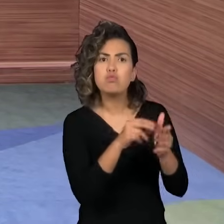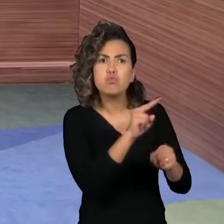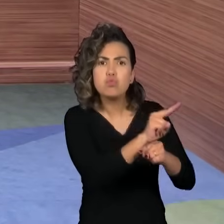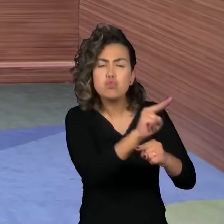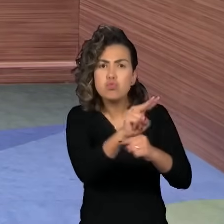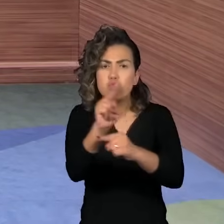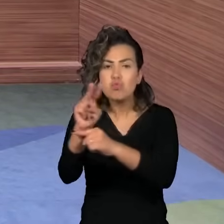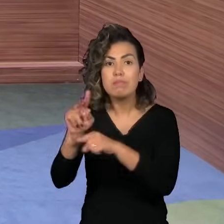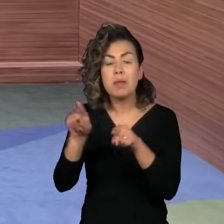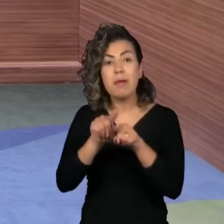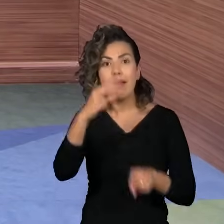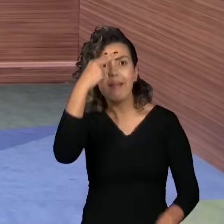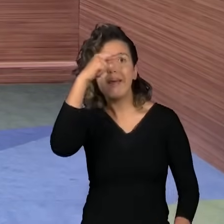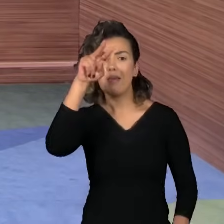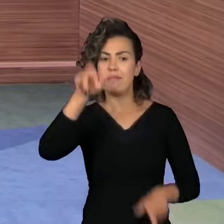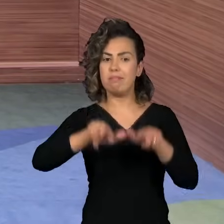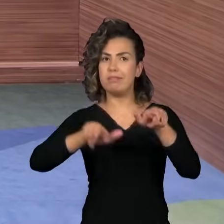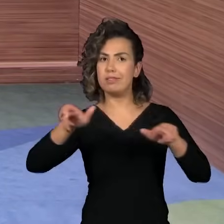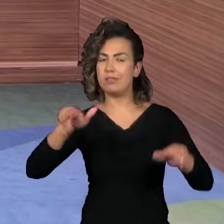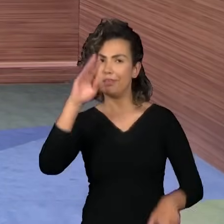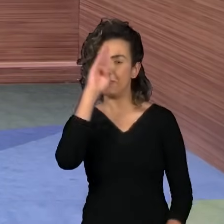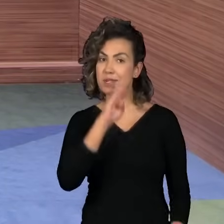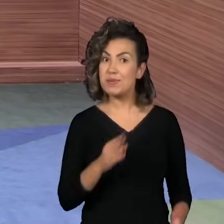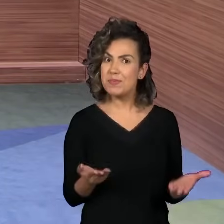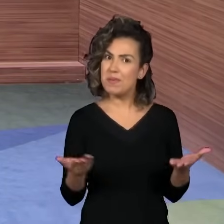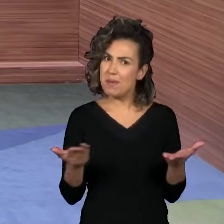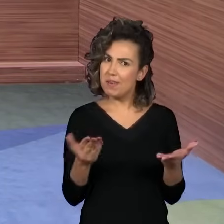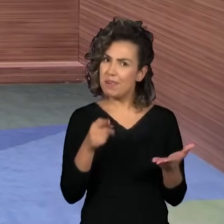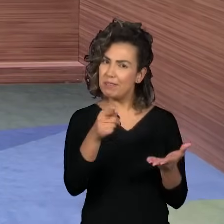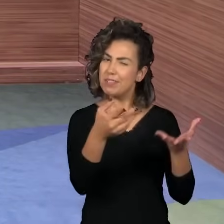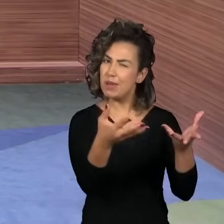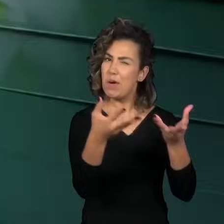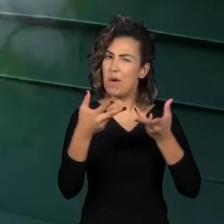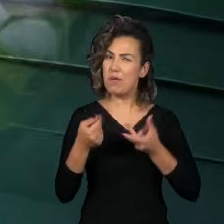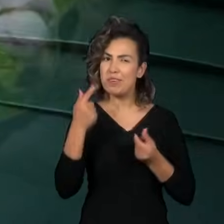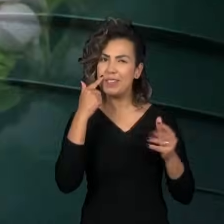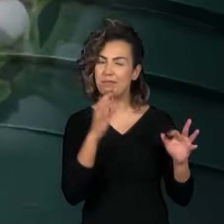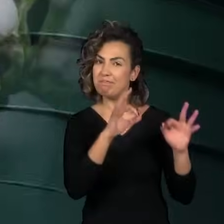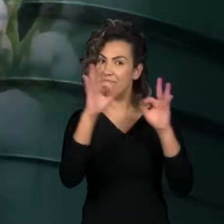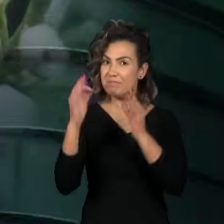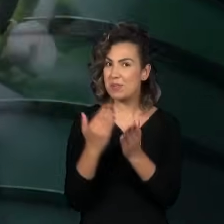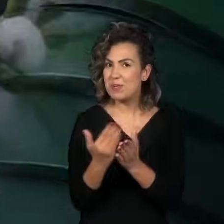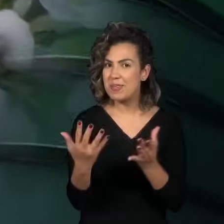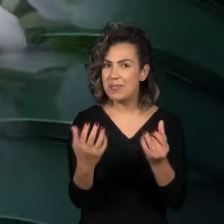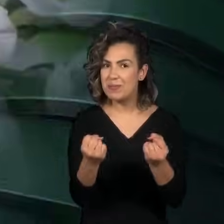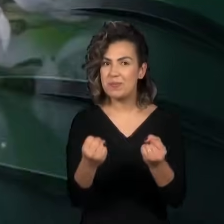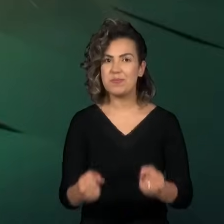do povo brasileiro. Você é o nosso convidado especial.